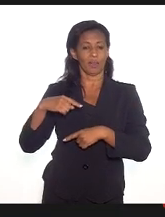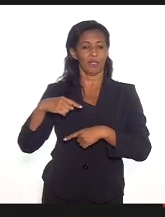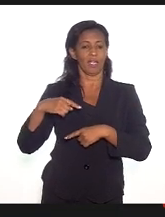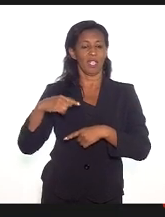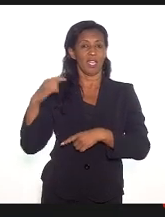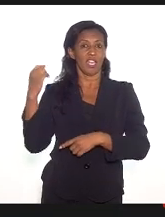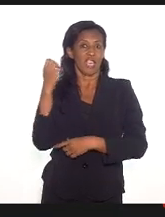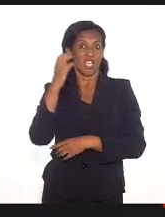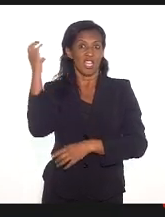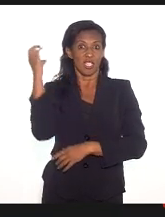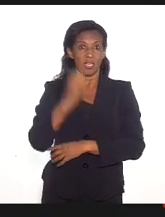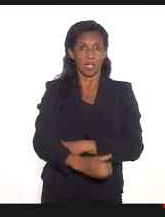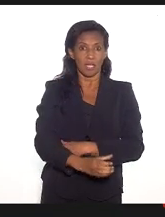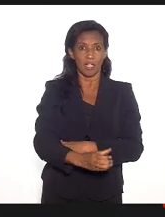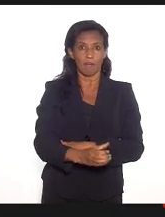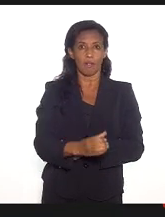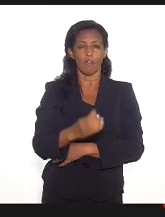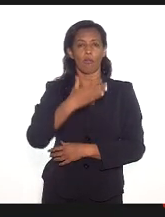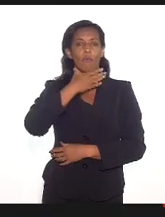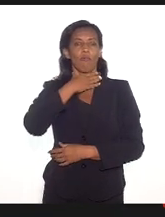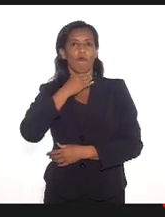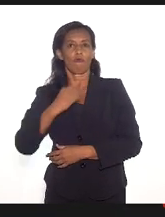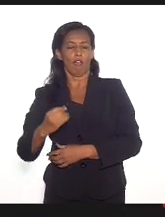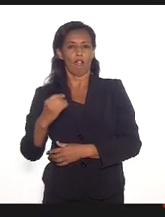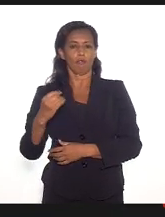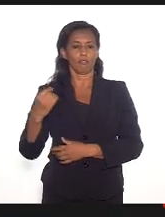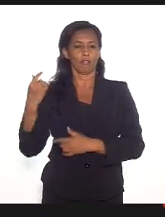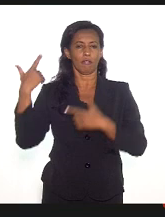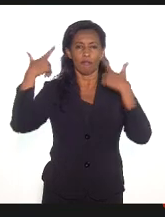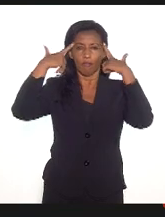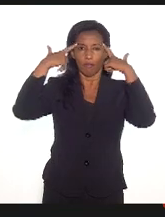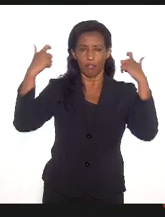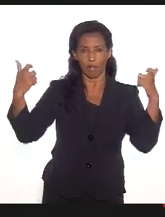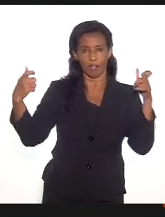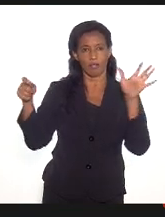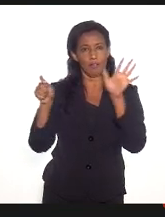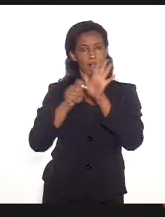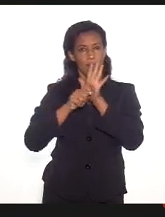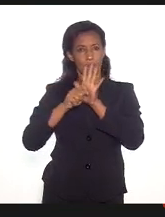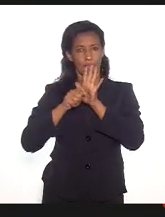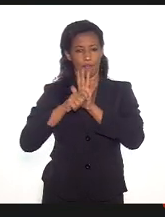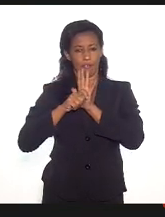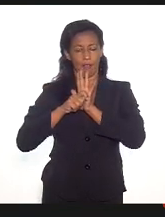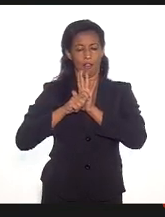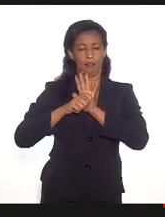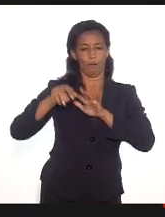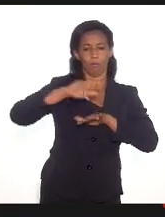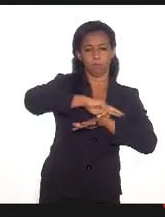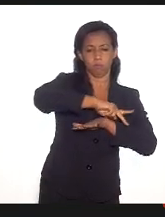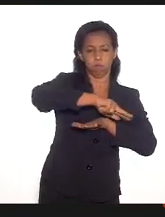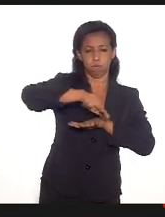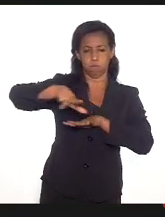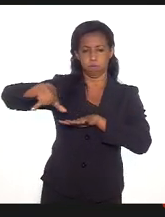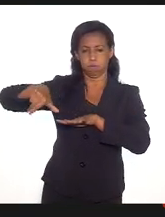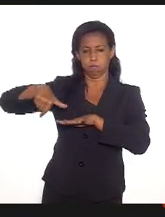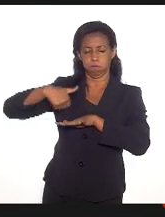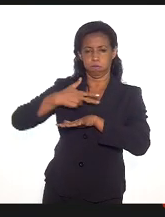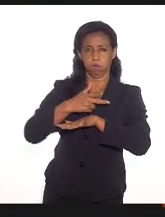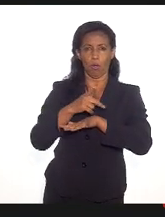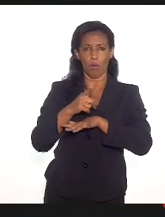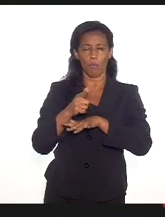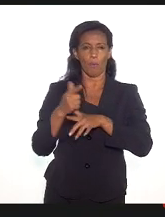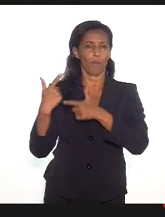e ameaças como pirataria, terrorismo, tráfico de drogas e cobiça internacional em nossas